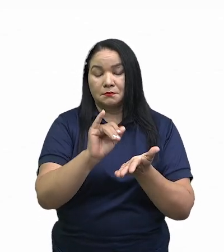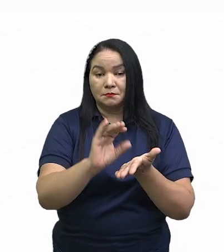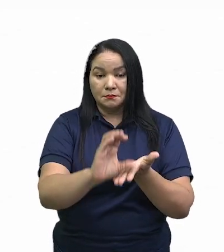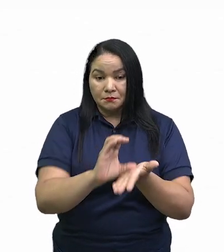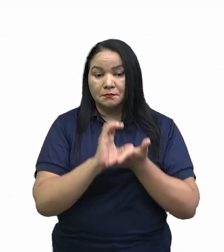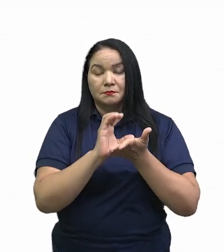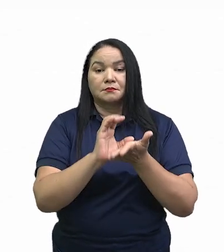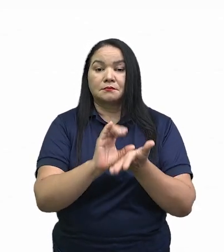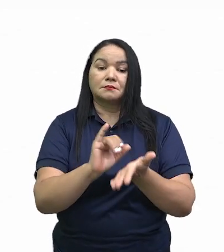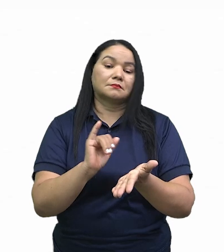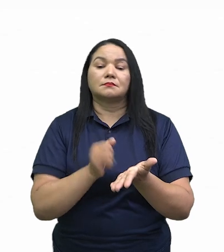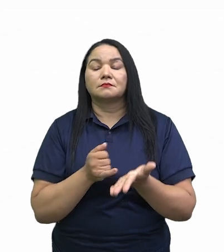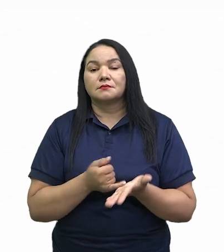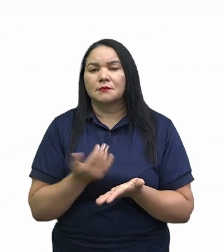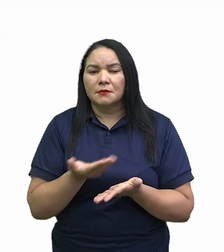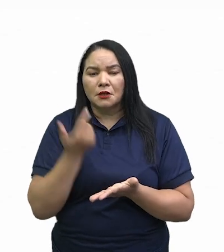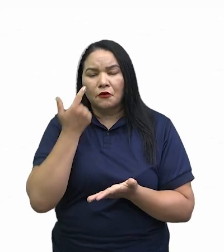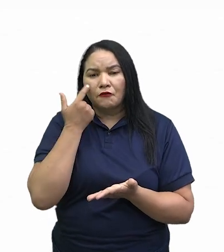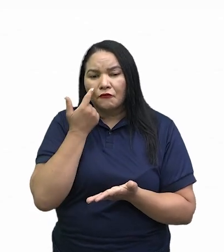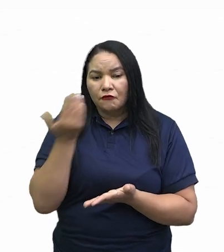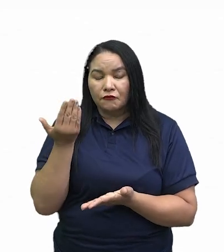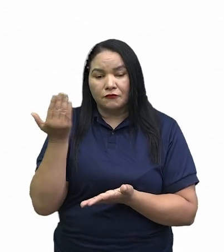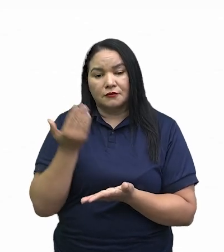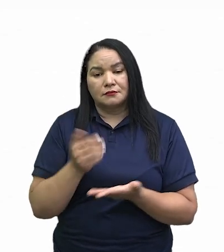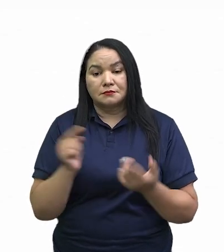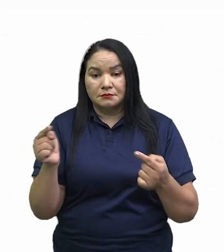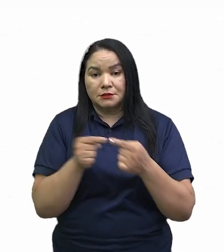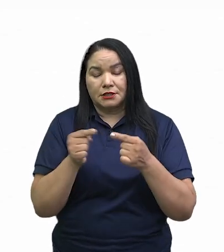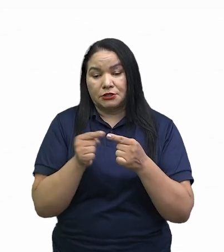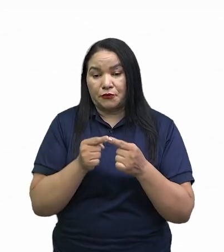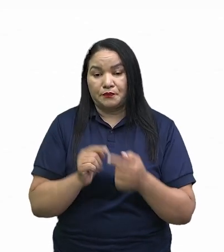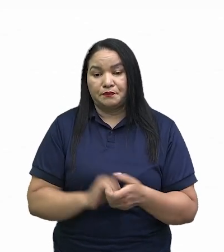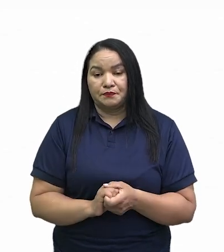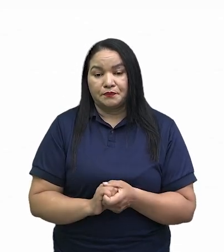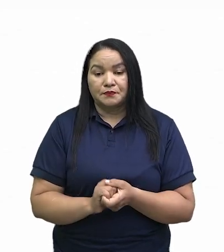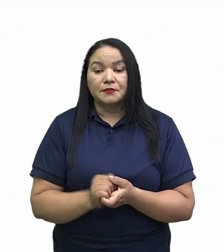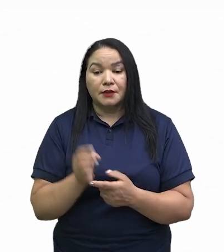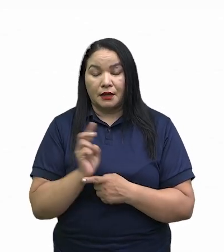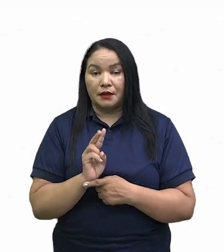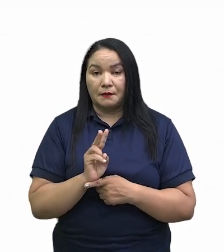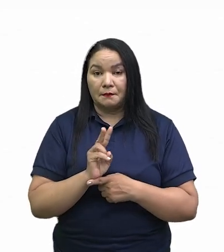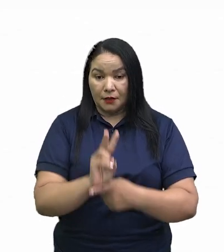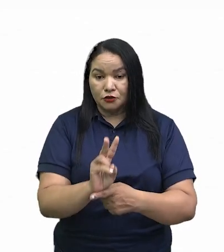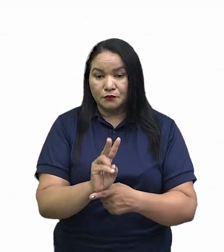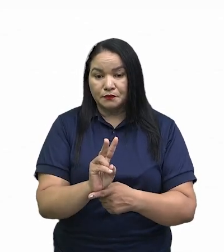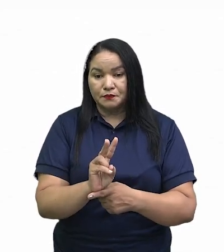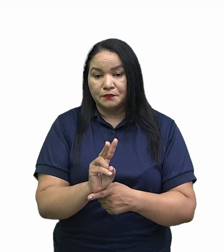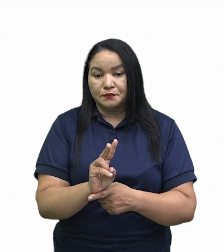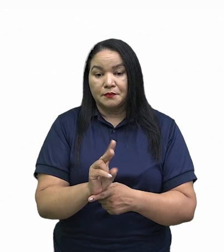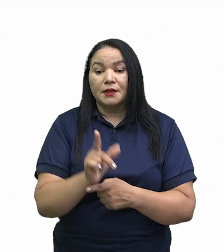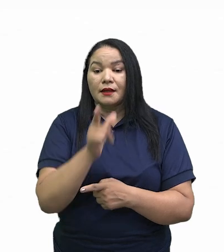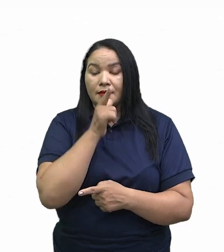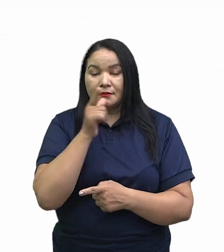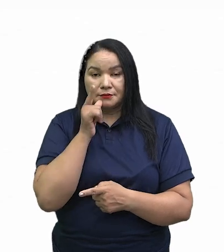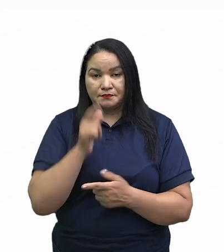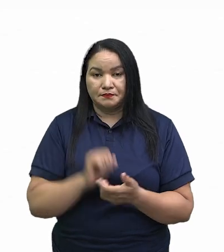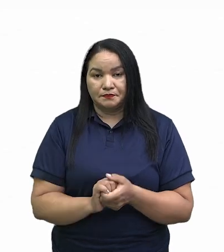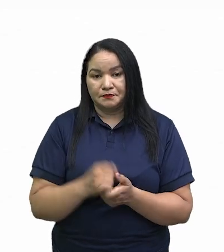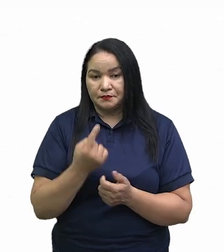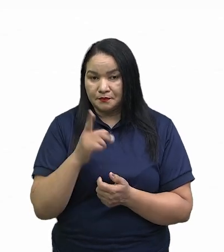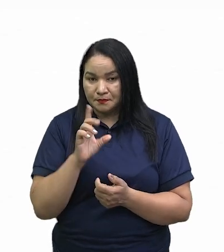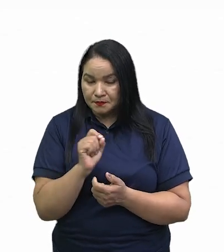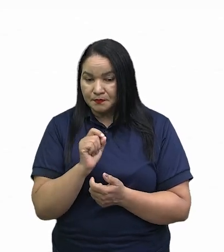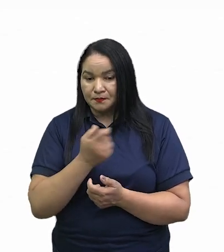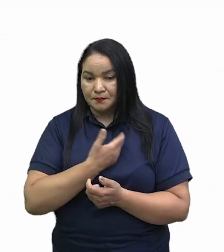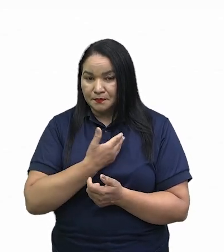Mas vamos aqui ver, então, uma aplicação prática. Empréstimo de lanches. Imagine que você empresta 10 lanches